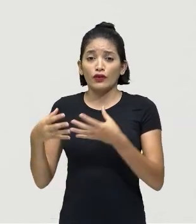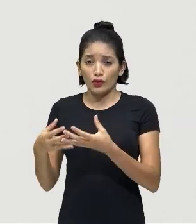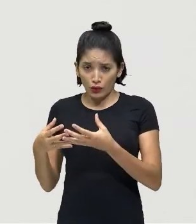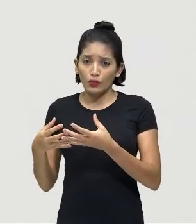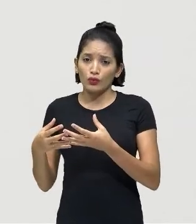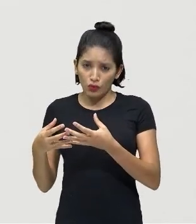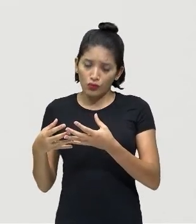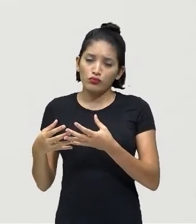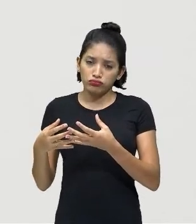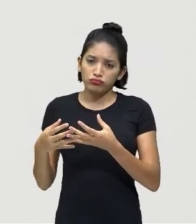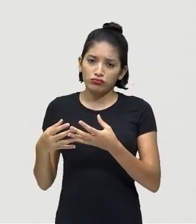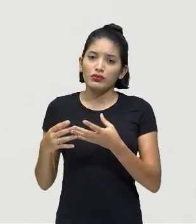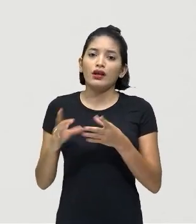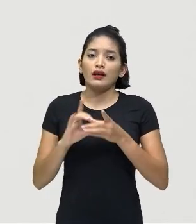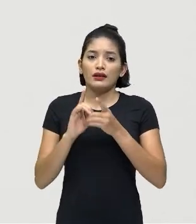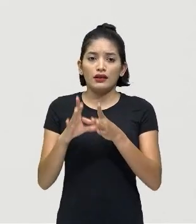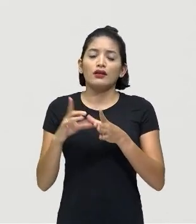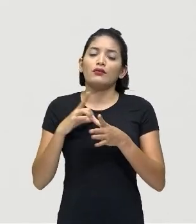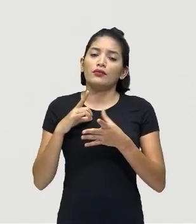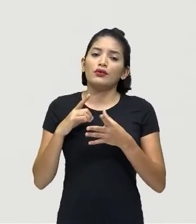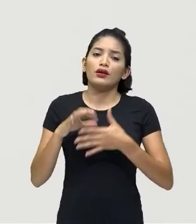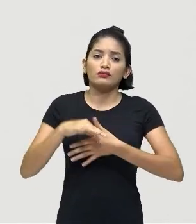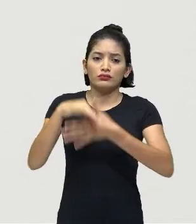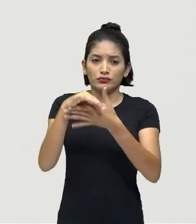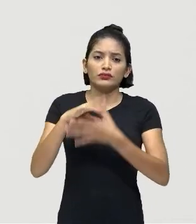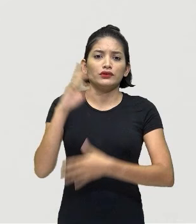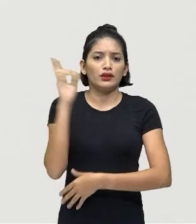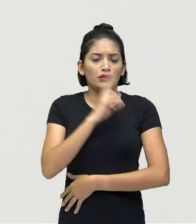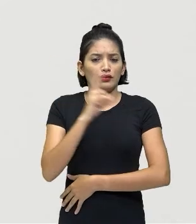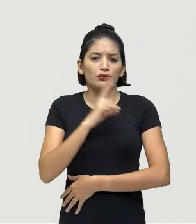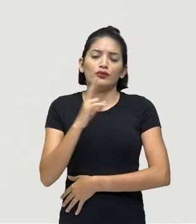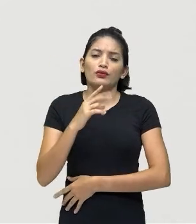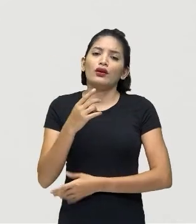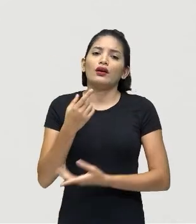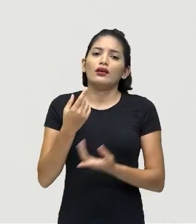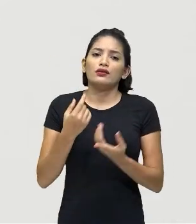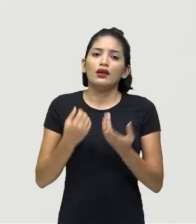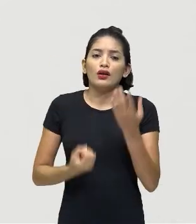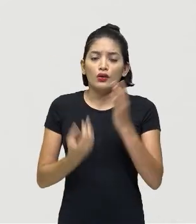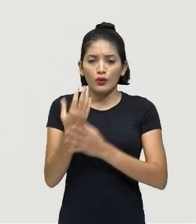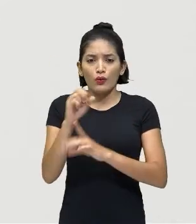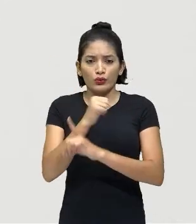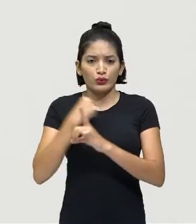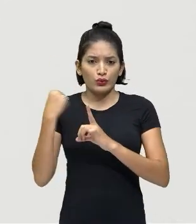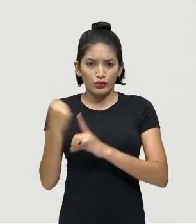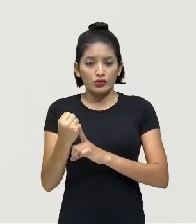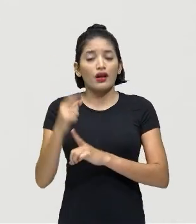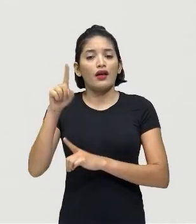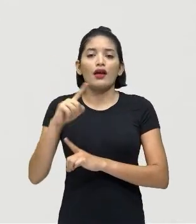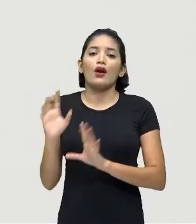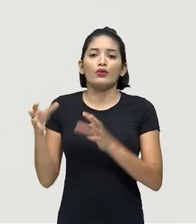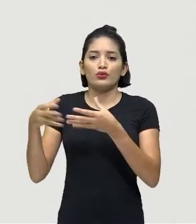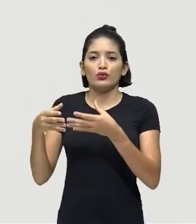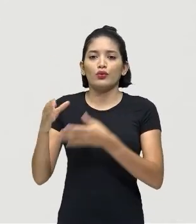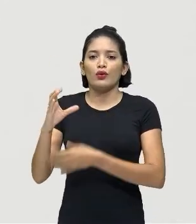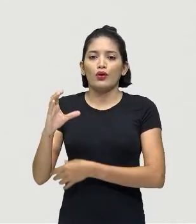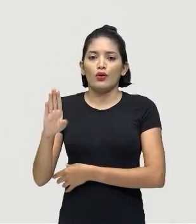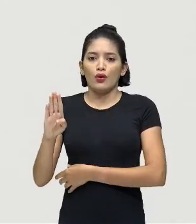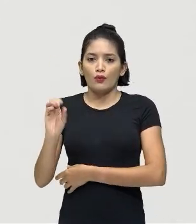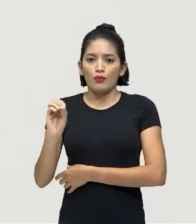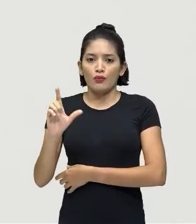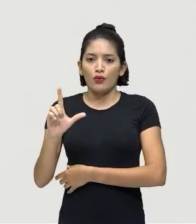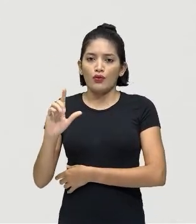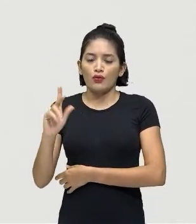Social Democrata russo, que lidera a revolução e implantou o socialismo, é justamente os bolcheviques,